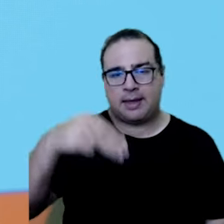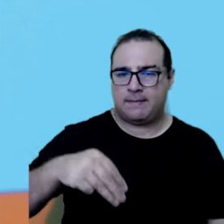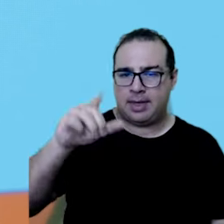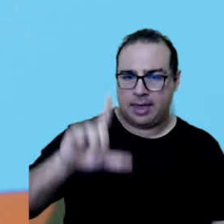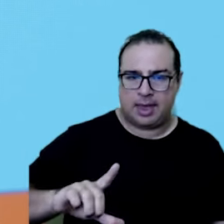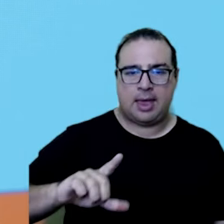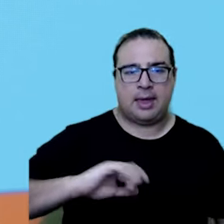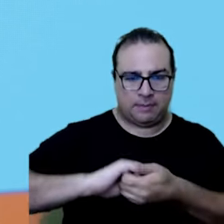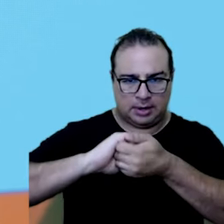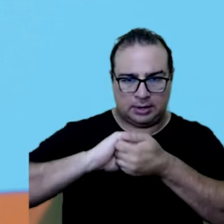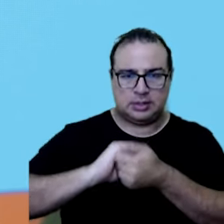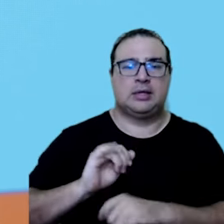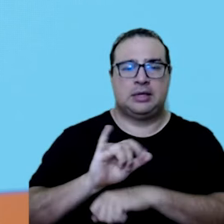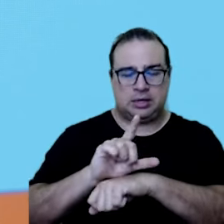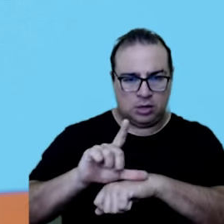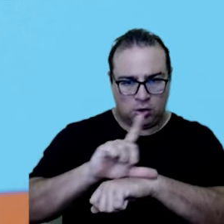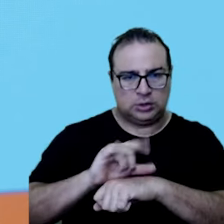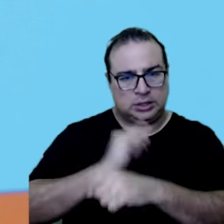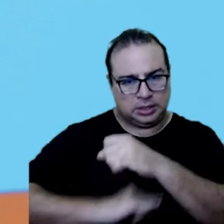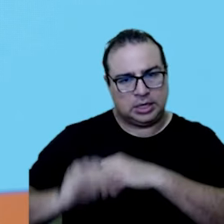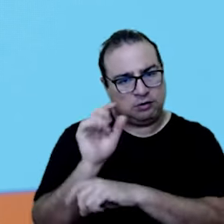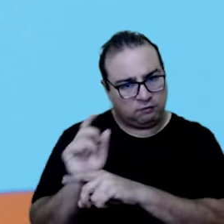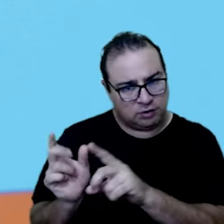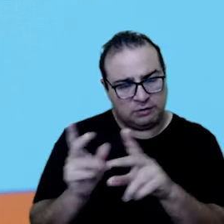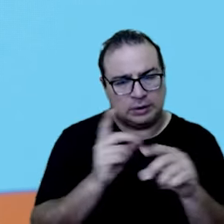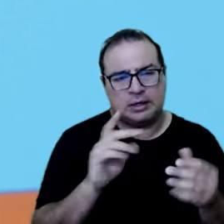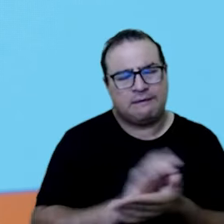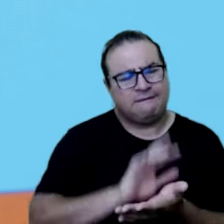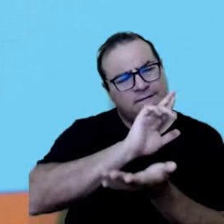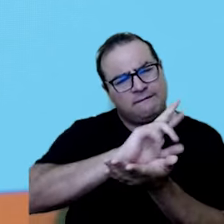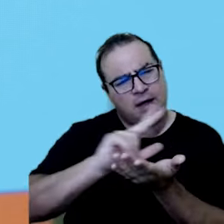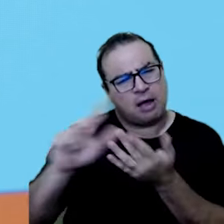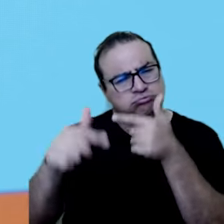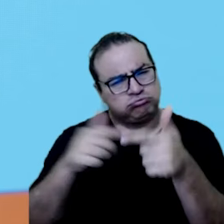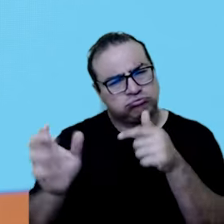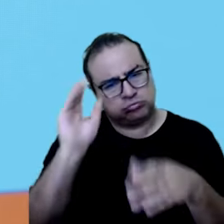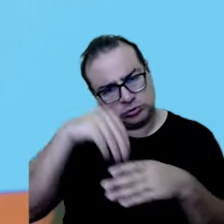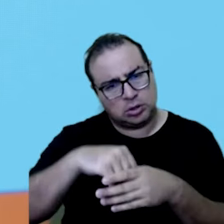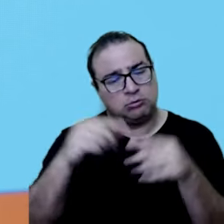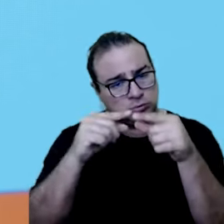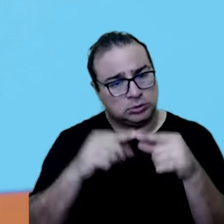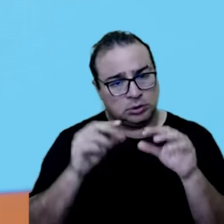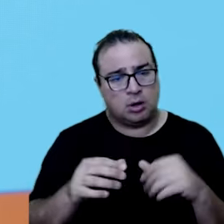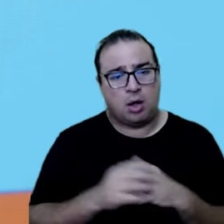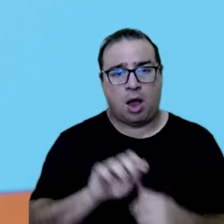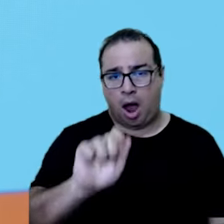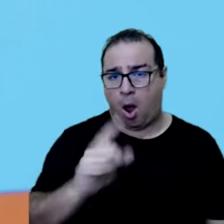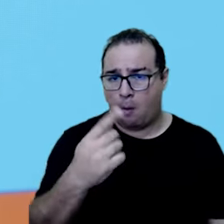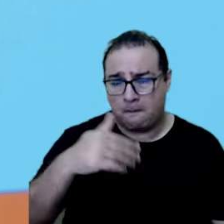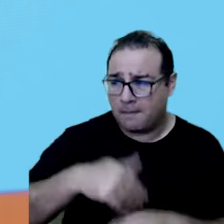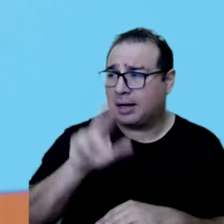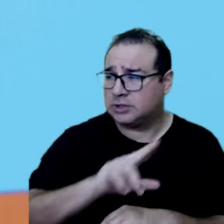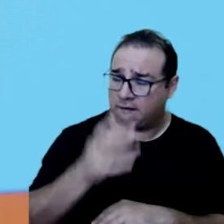de mercado como é que fala e-commerce né de e-commerce eles têm eh várias funções e dentre elas o A1 é o